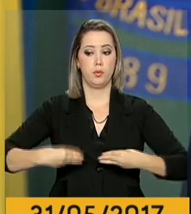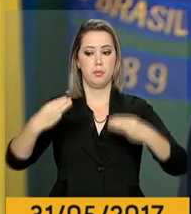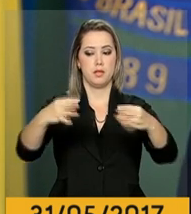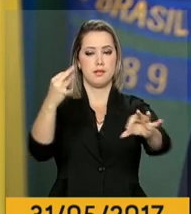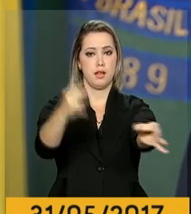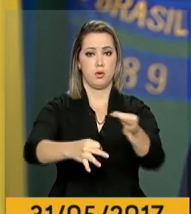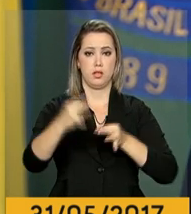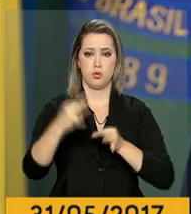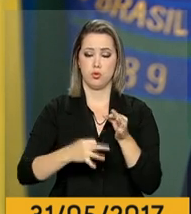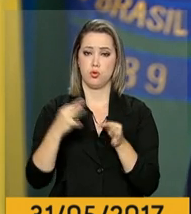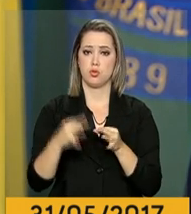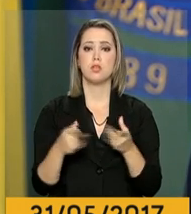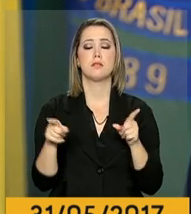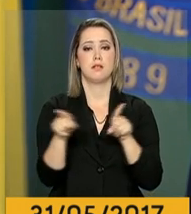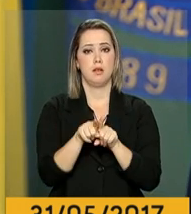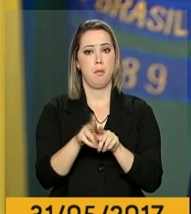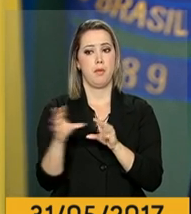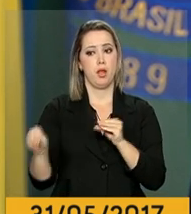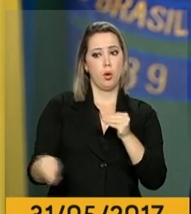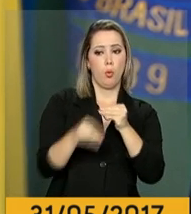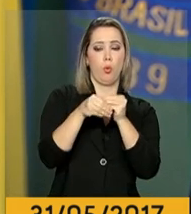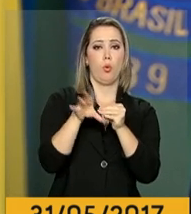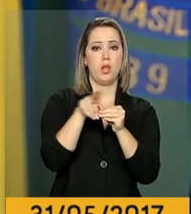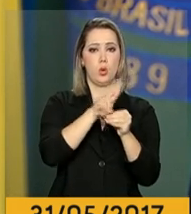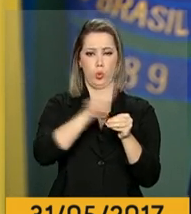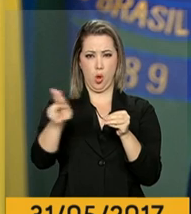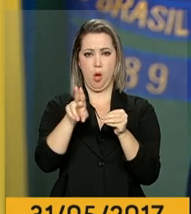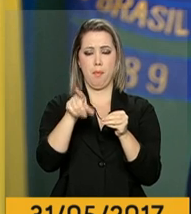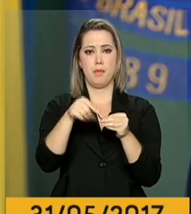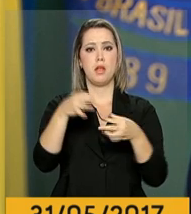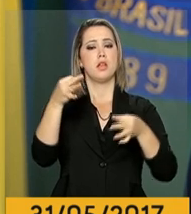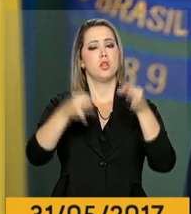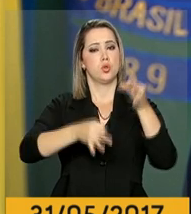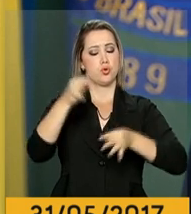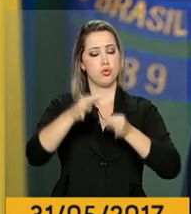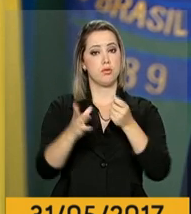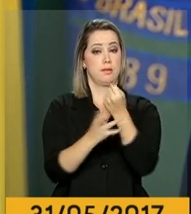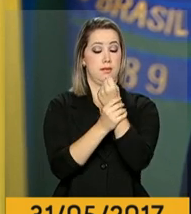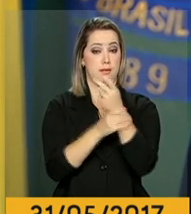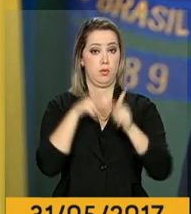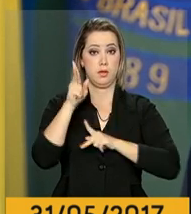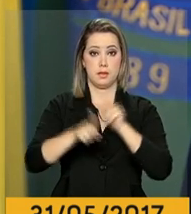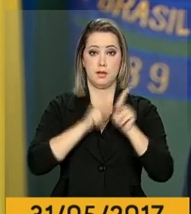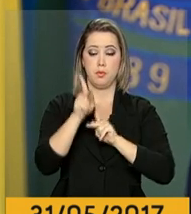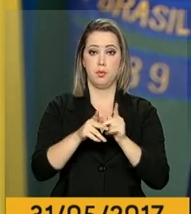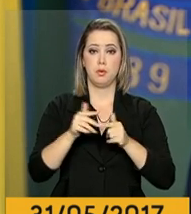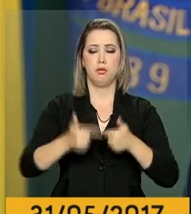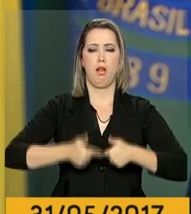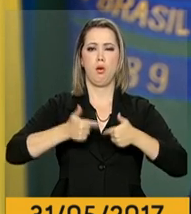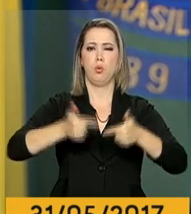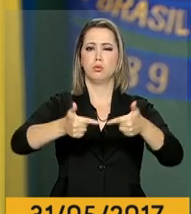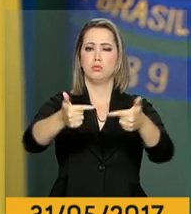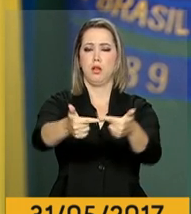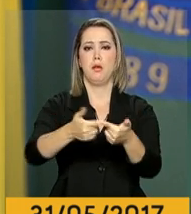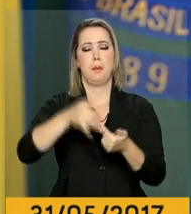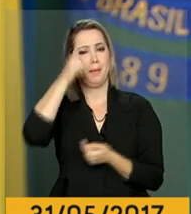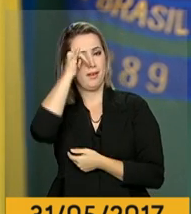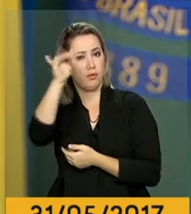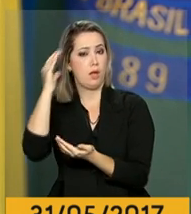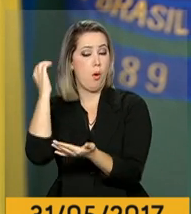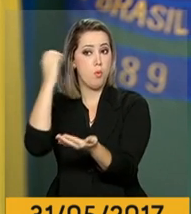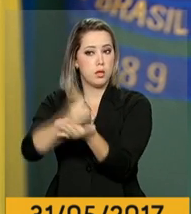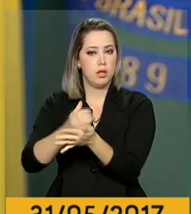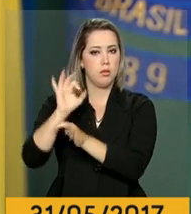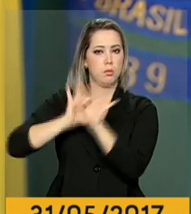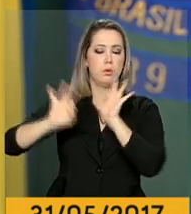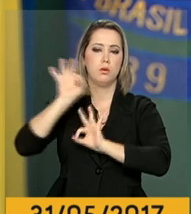Justiça para constar Justiça e Segurança Pública, na luta contra o crime